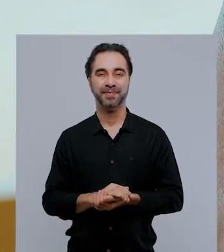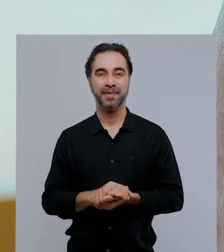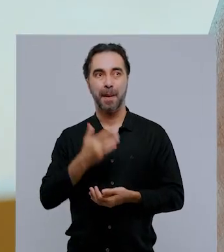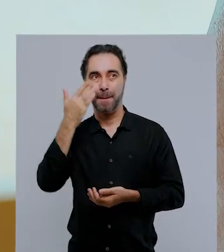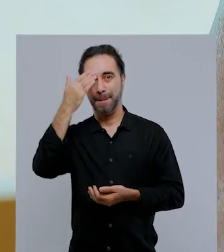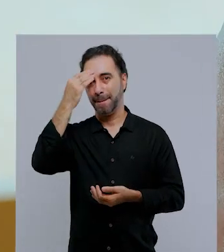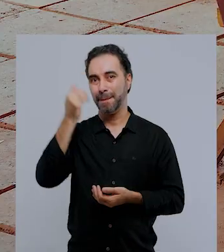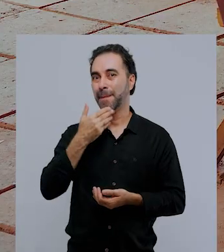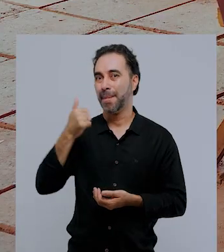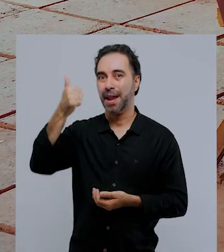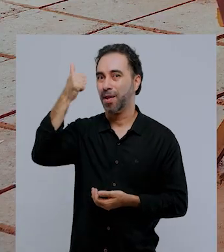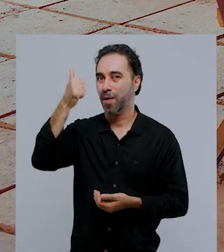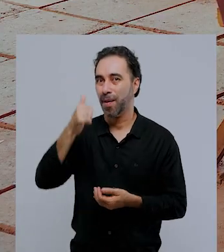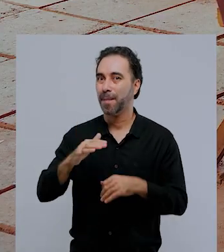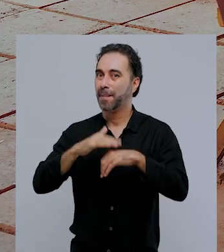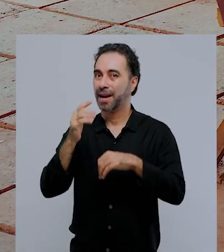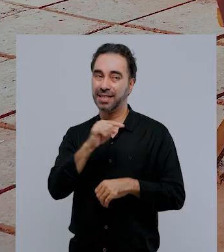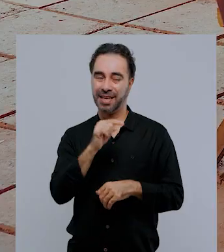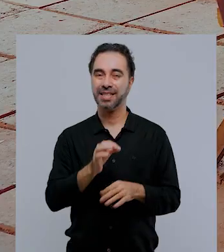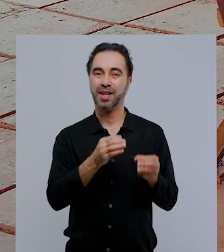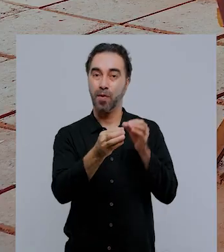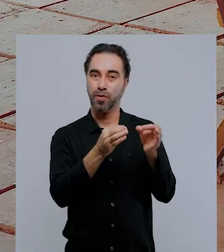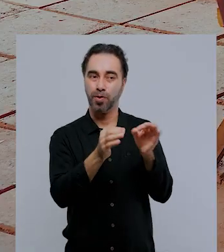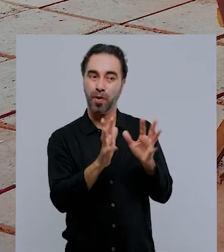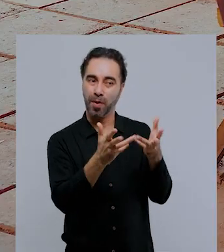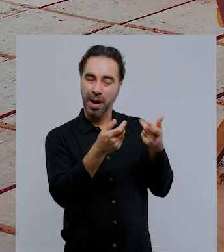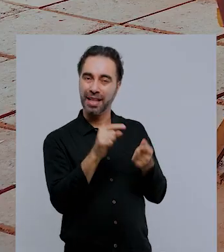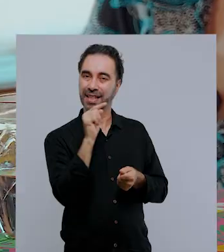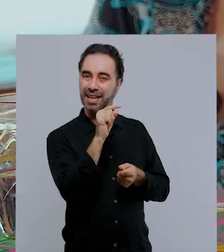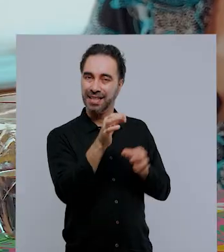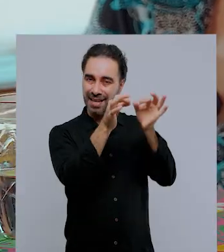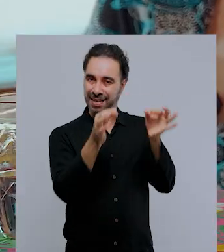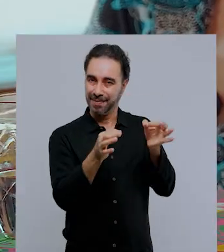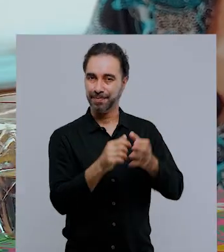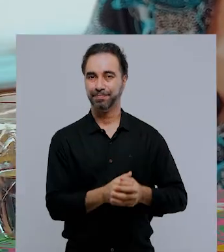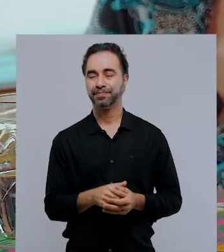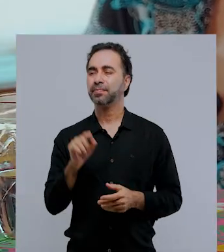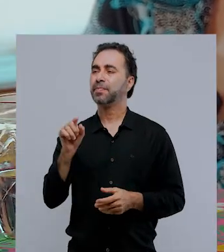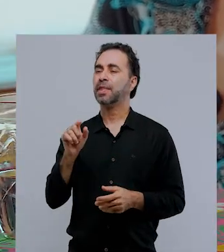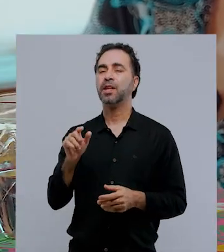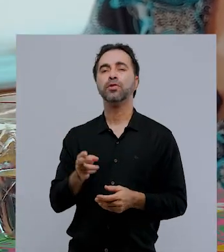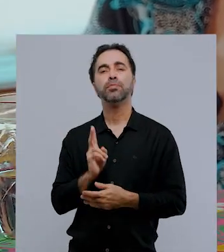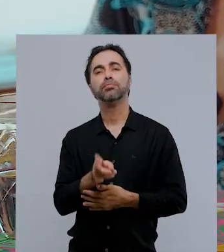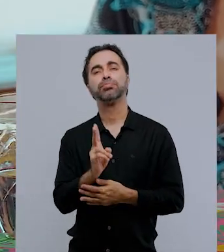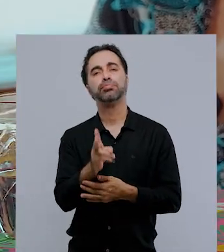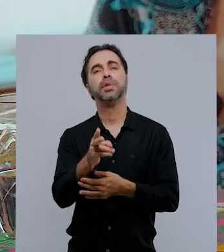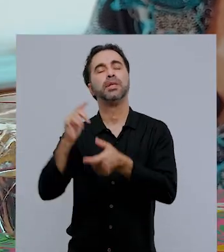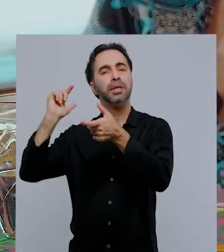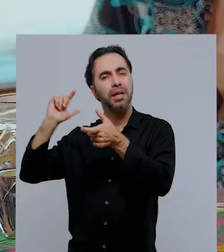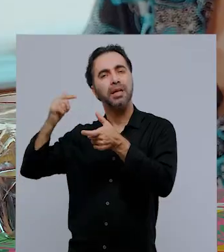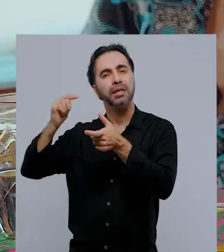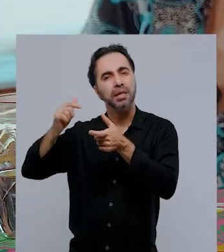Parte melhor, né, Maria? O controle de qualidade oficial aqui é ela. E isso de manter essa